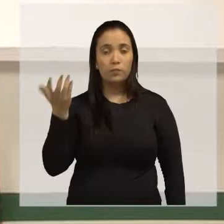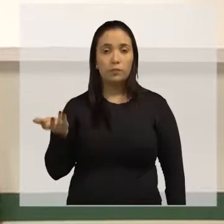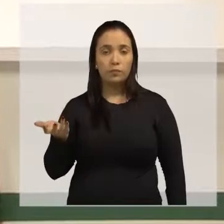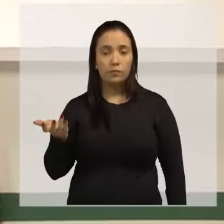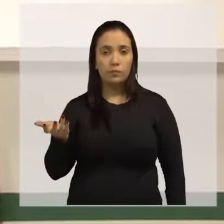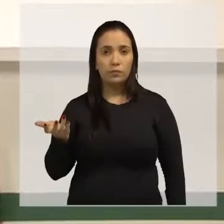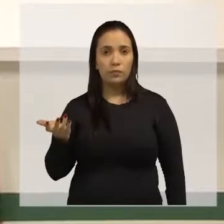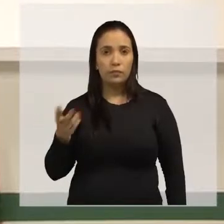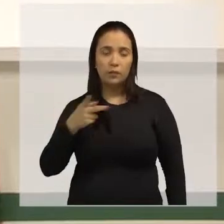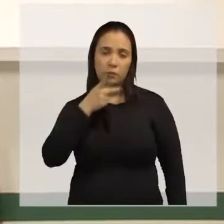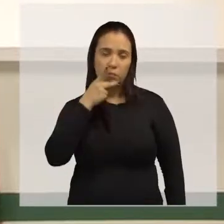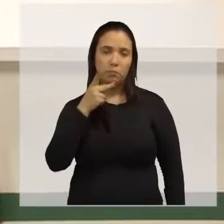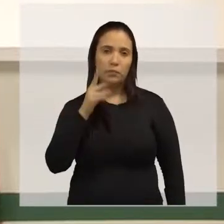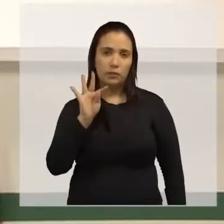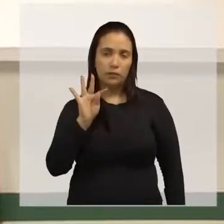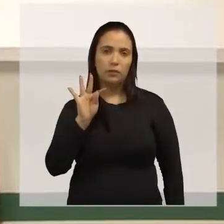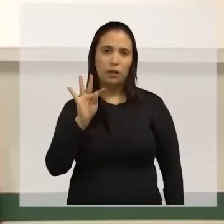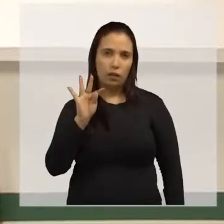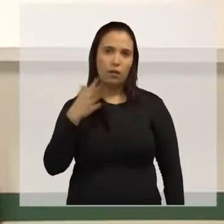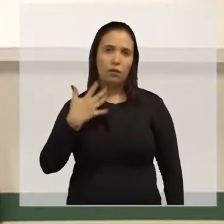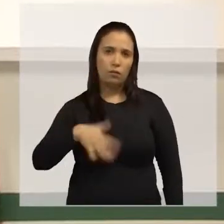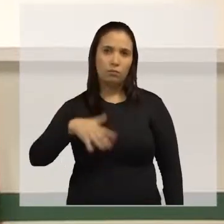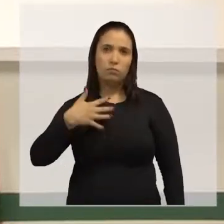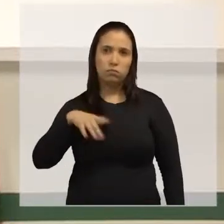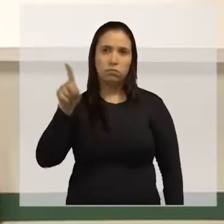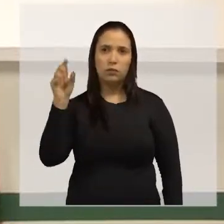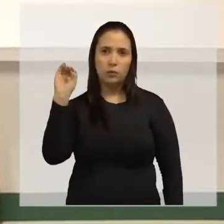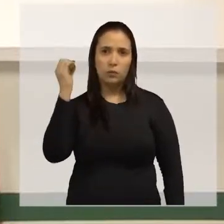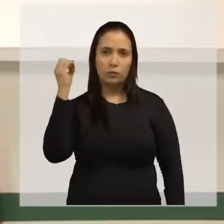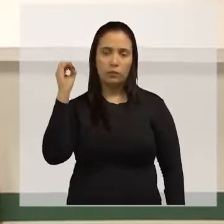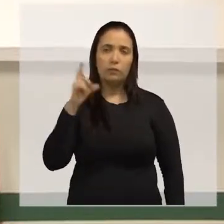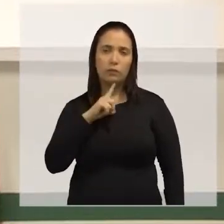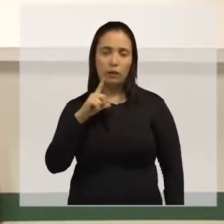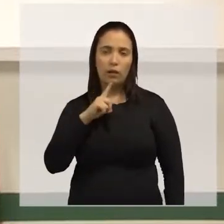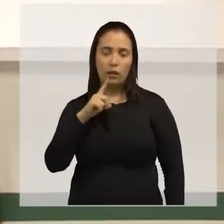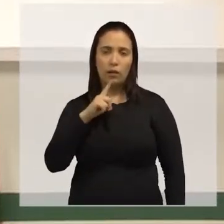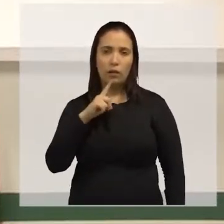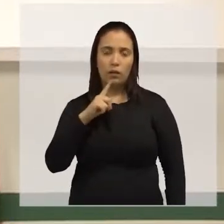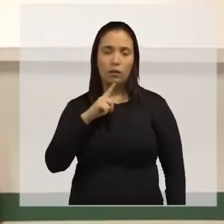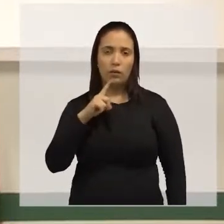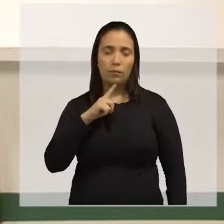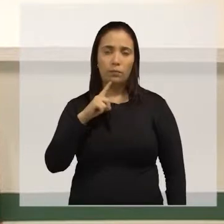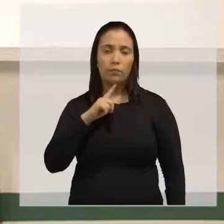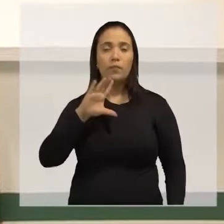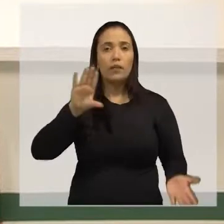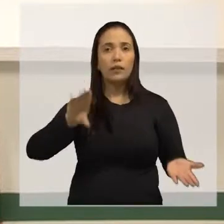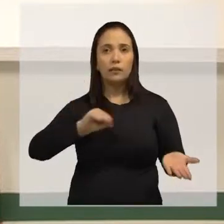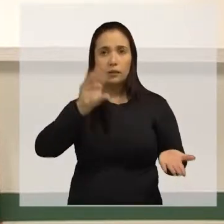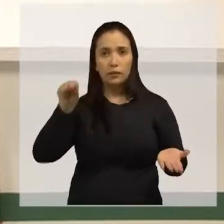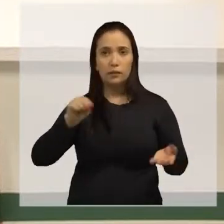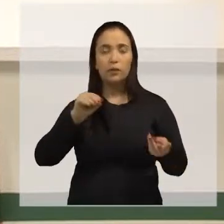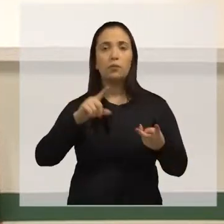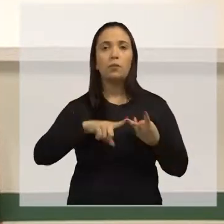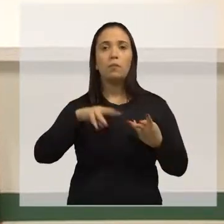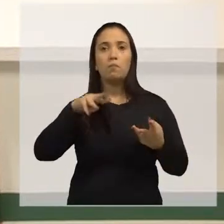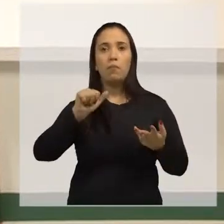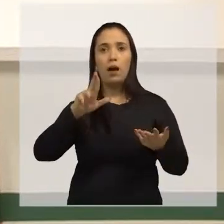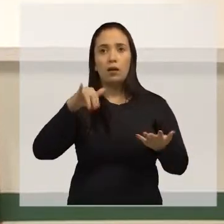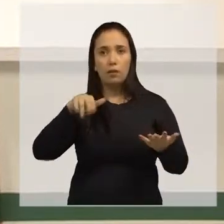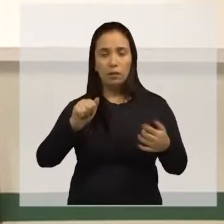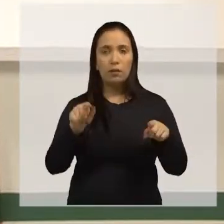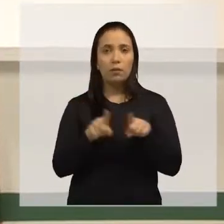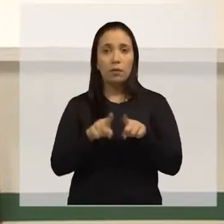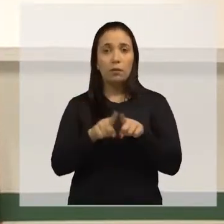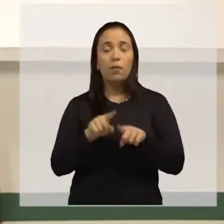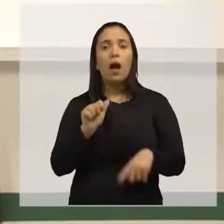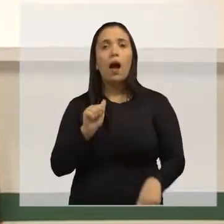PT é muito forte no Rio Grande do Sul. Ainda se forte. Mantém forte. O Ciro se saiu bem, tanto o Ciro como a Marina lá também. Mas o Álvaro Dias lá